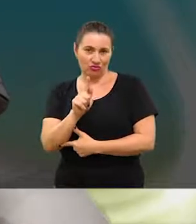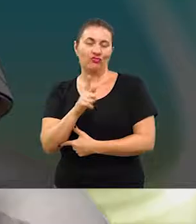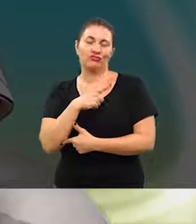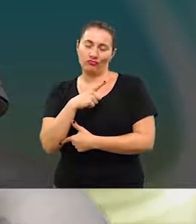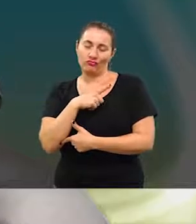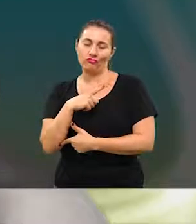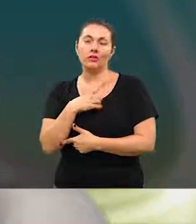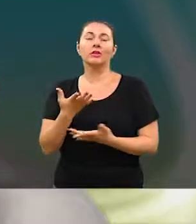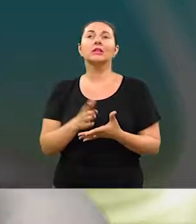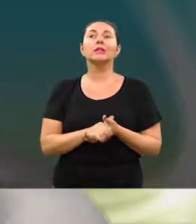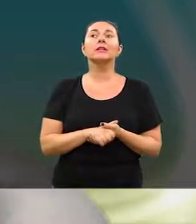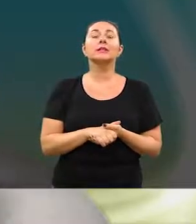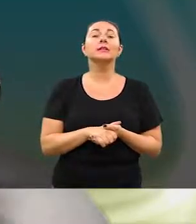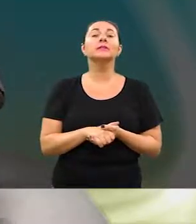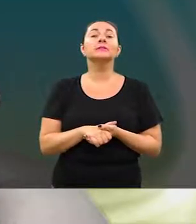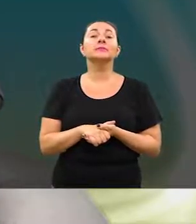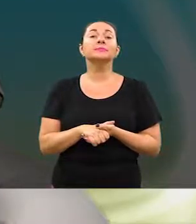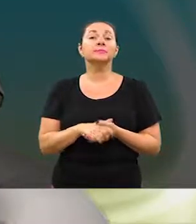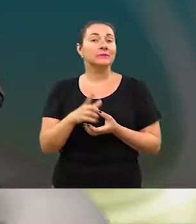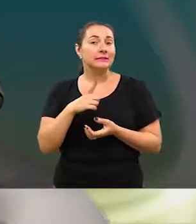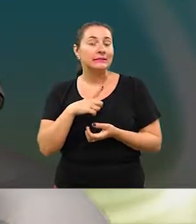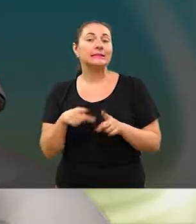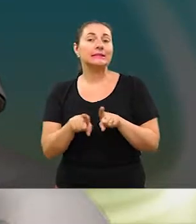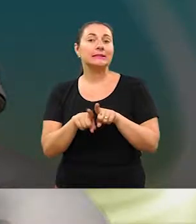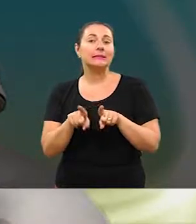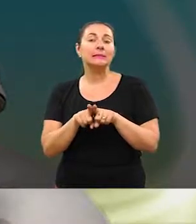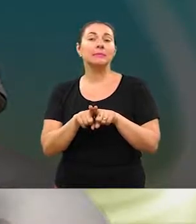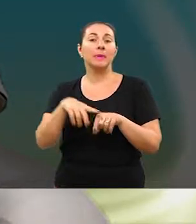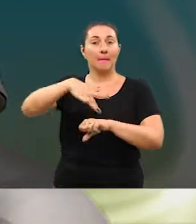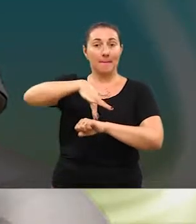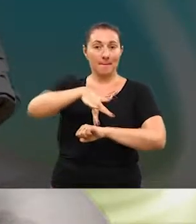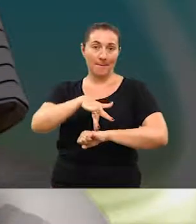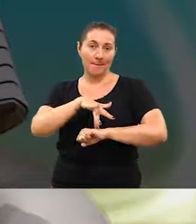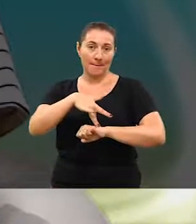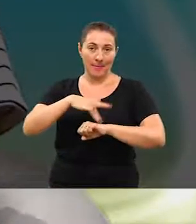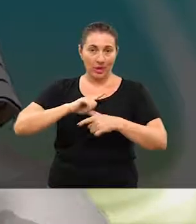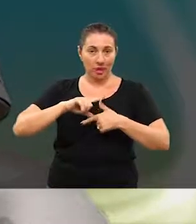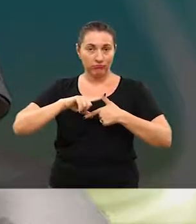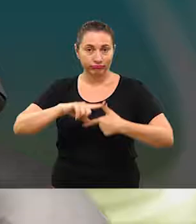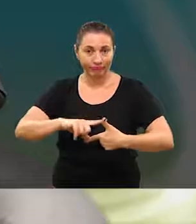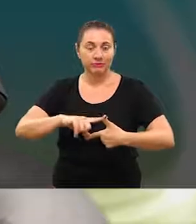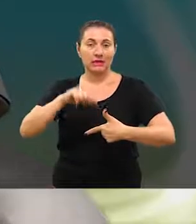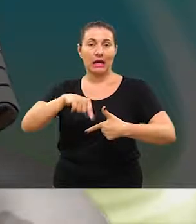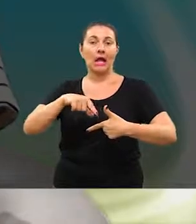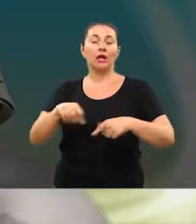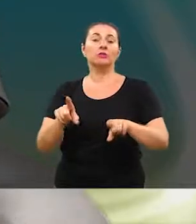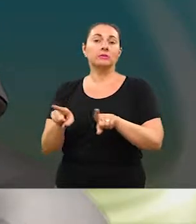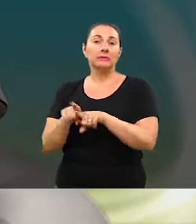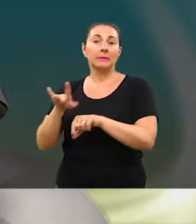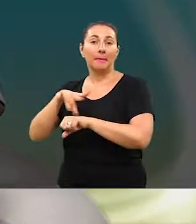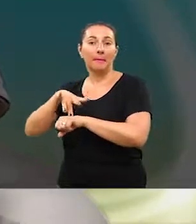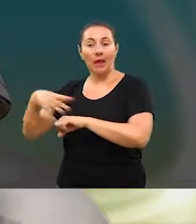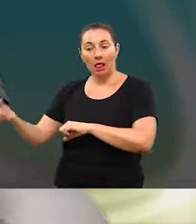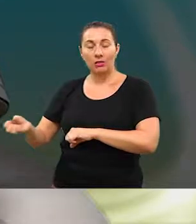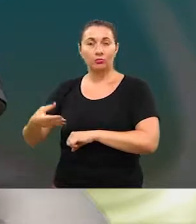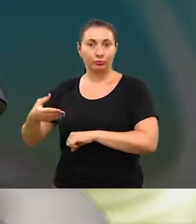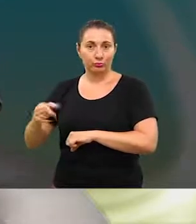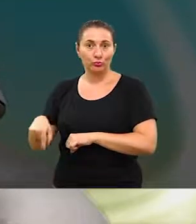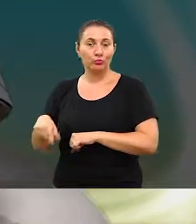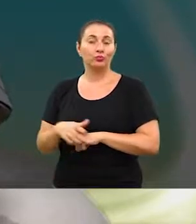Nos CTGs. Sim, são comuns. Bastante. Nós temos também o balé clássico, né? Então, tem uma derivação do balé clássico, que é o balé